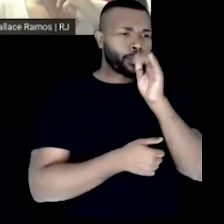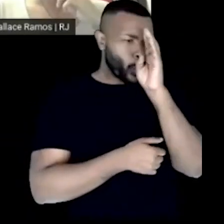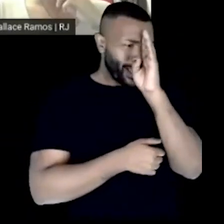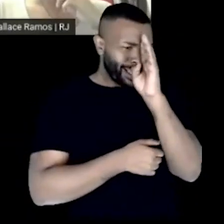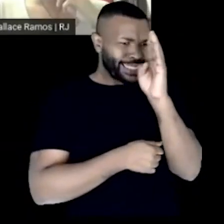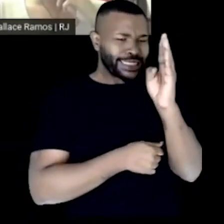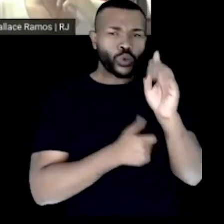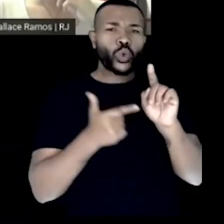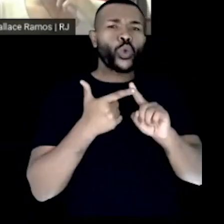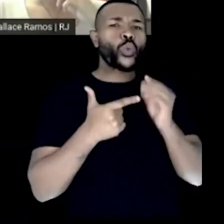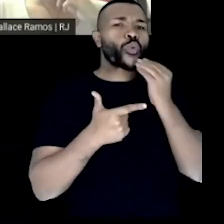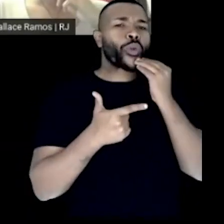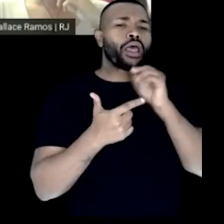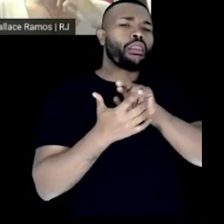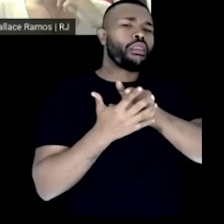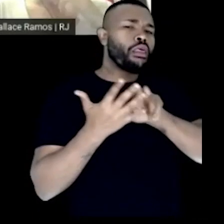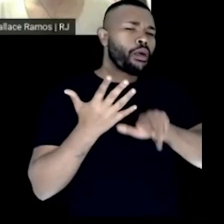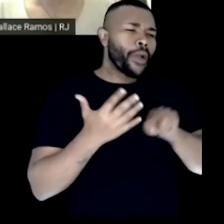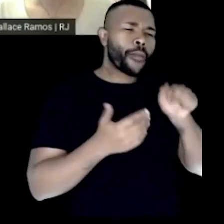além da heteronormatividade,